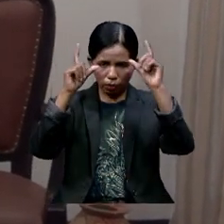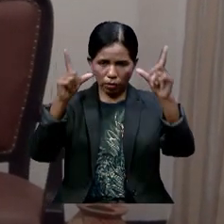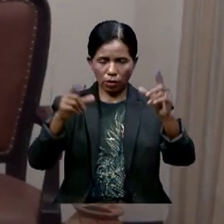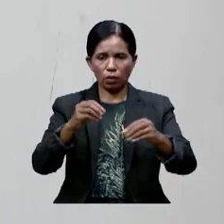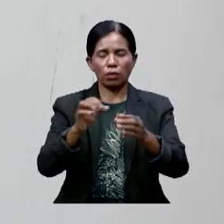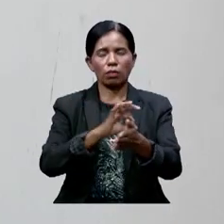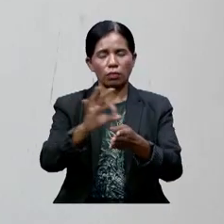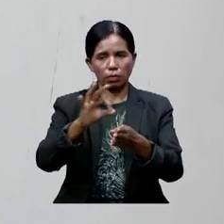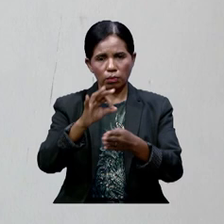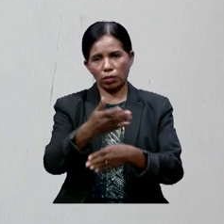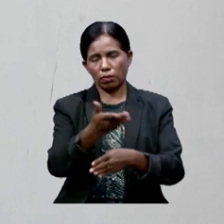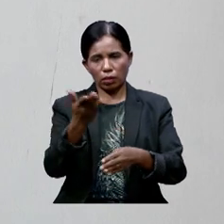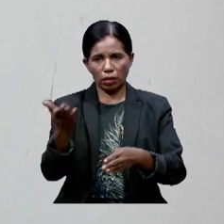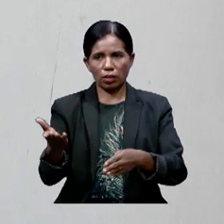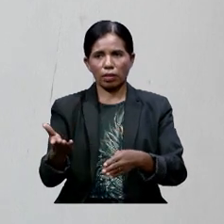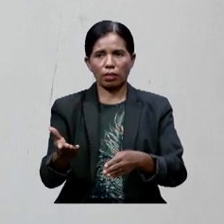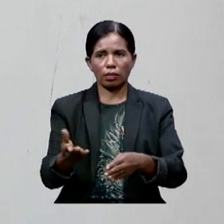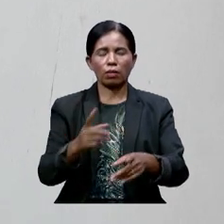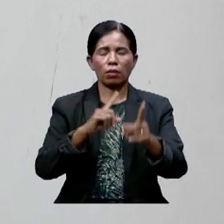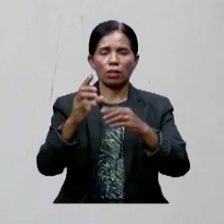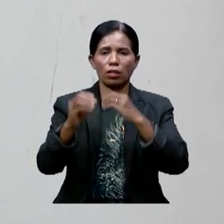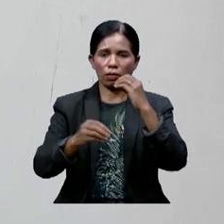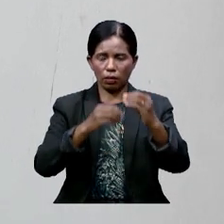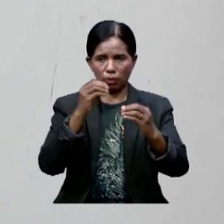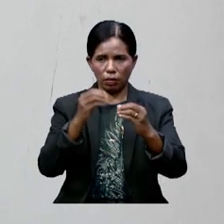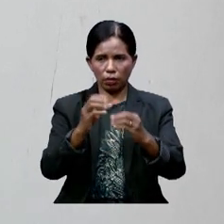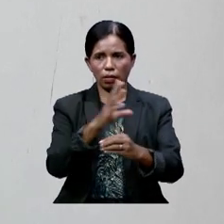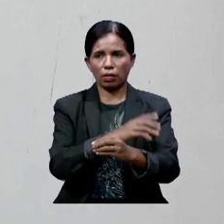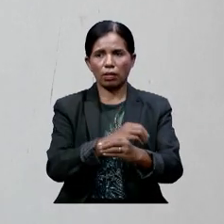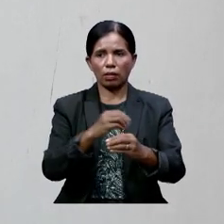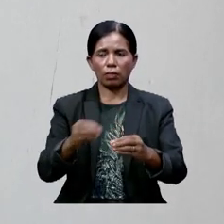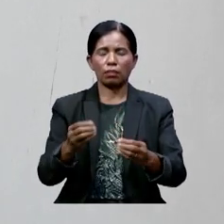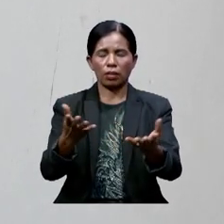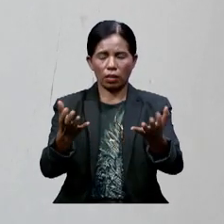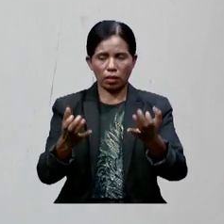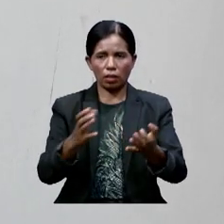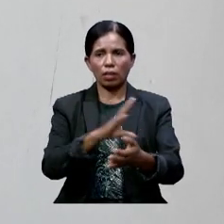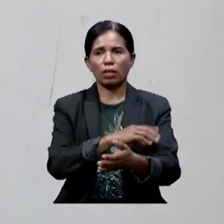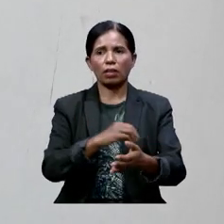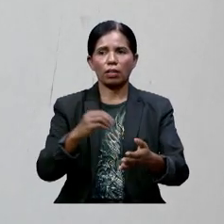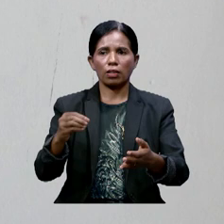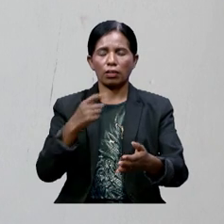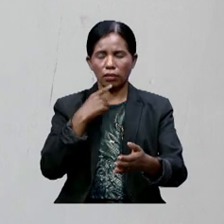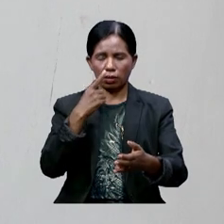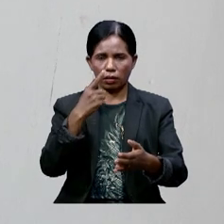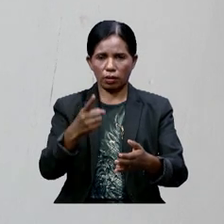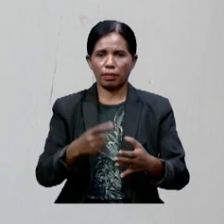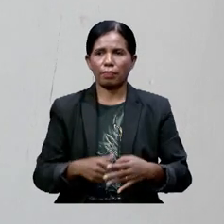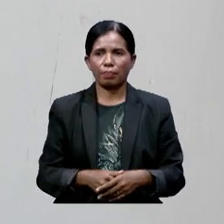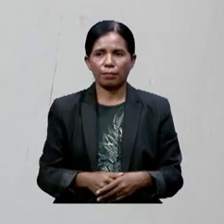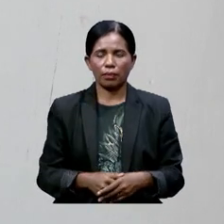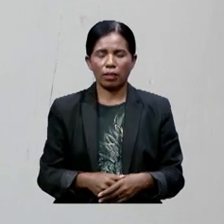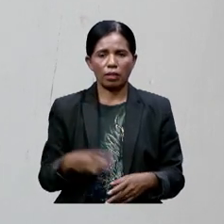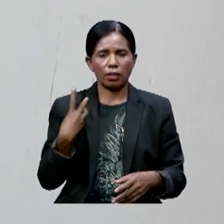os seus quadros. Falamos também de áreas de interesse comum, como a área de hidrocarbonetos. Como